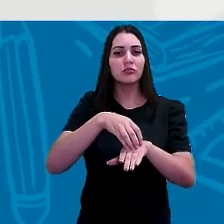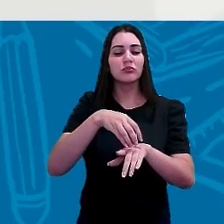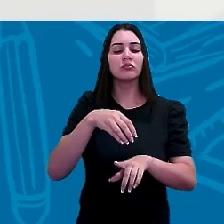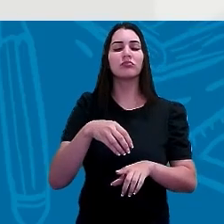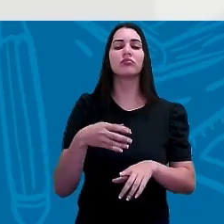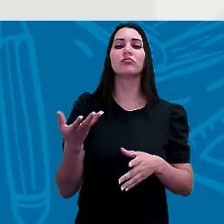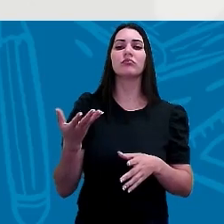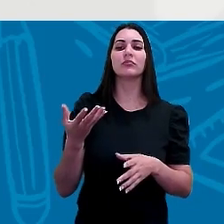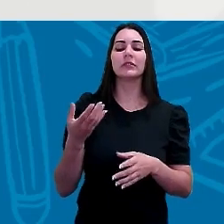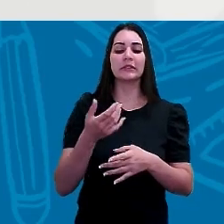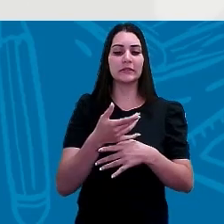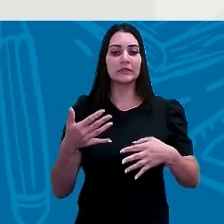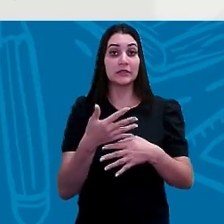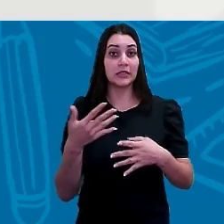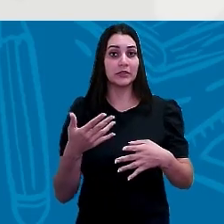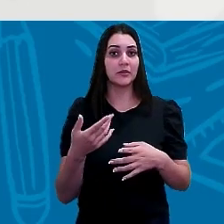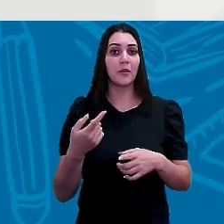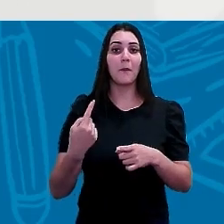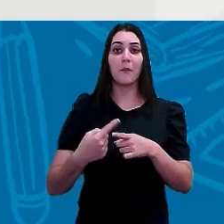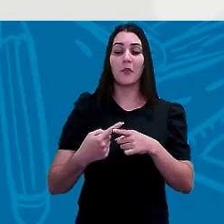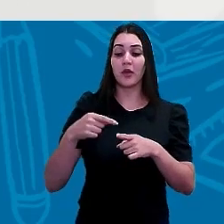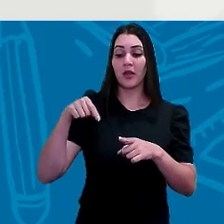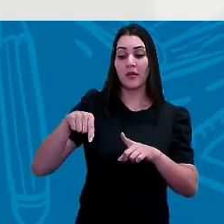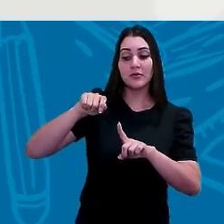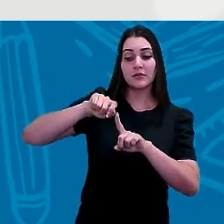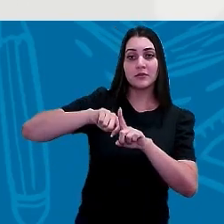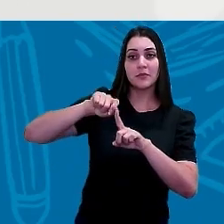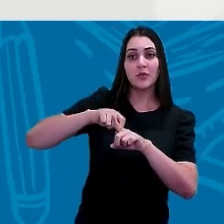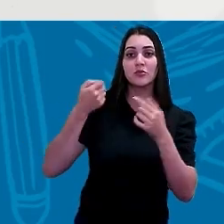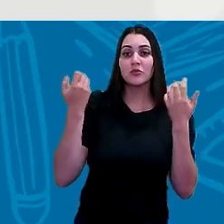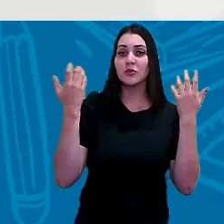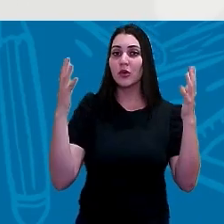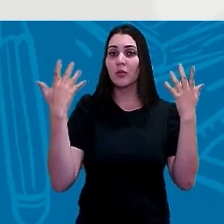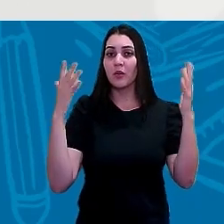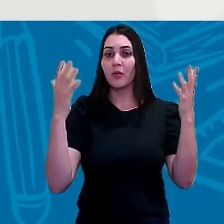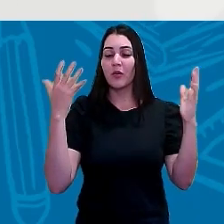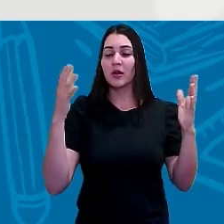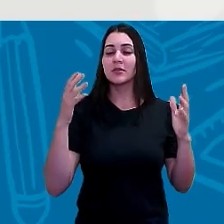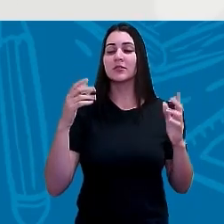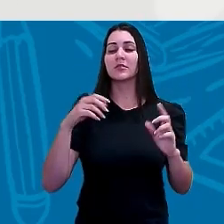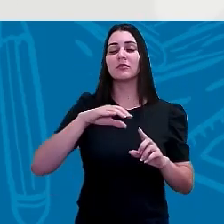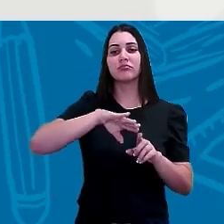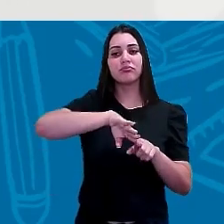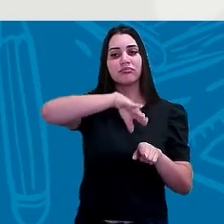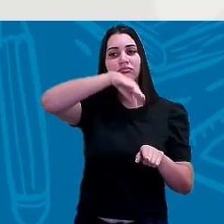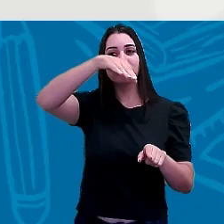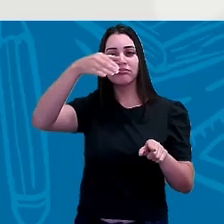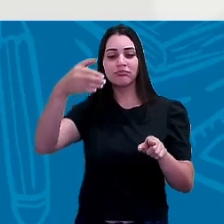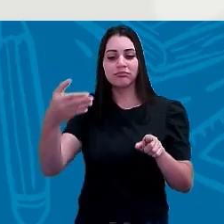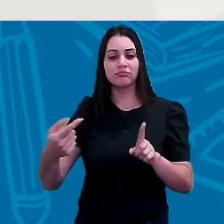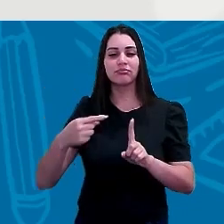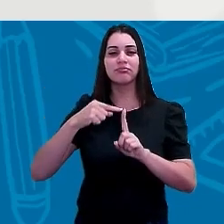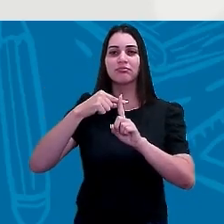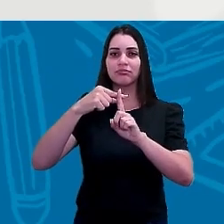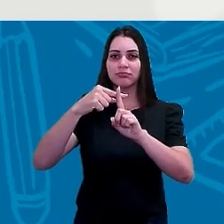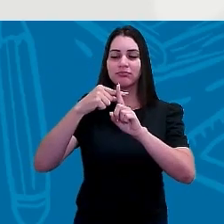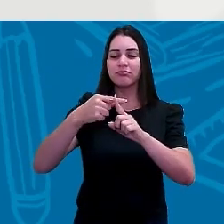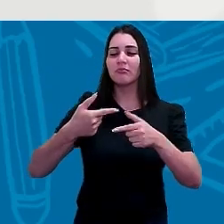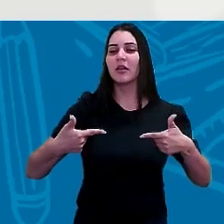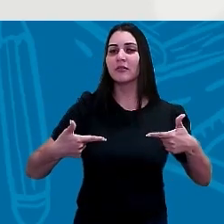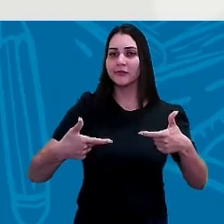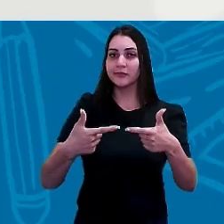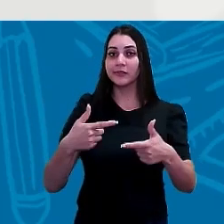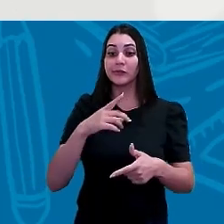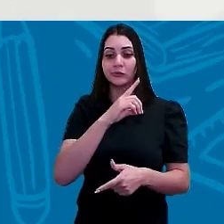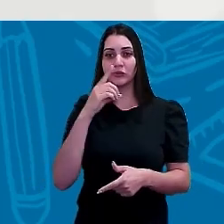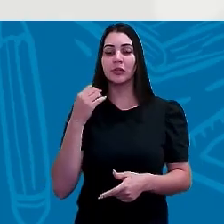cidade? Porque esse mês a gente está fazendo um mês em comemoração à Batalha do Monte das Tabocas, que é uma data muito importante para a nossa